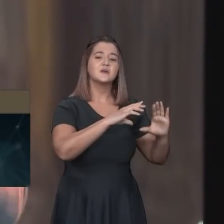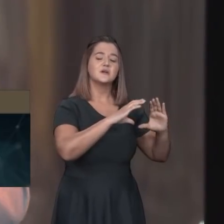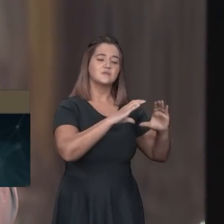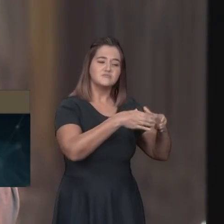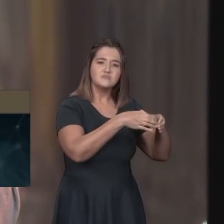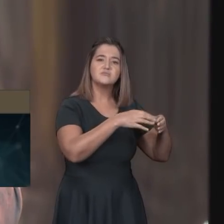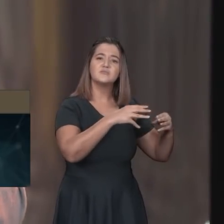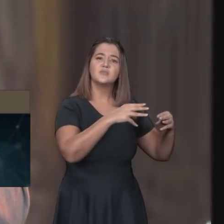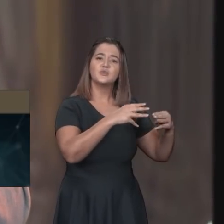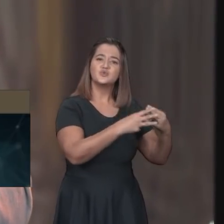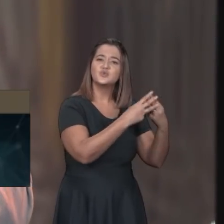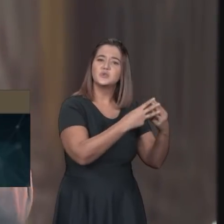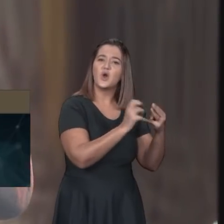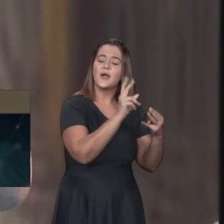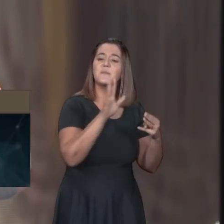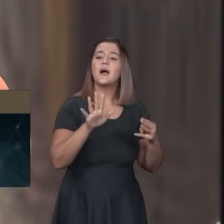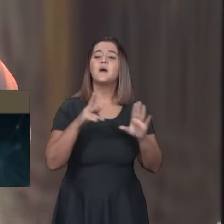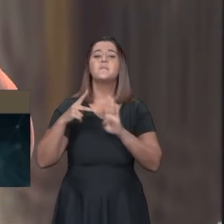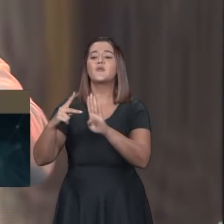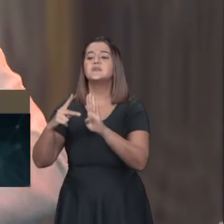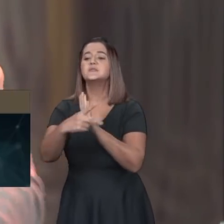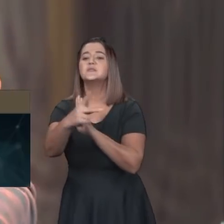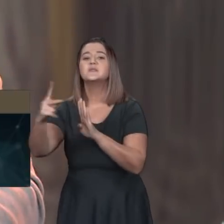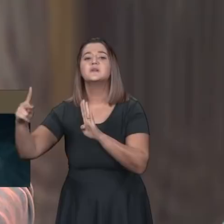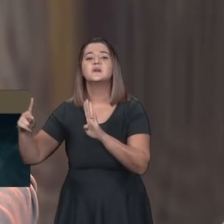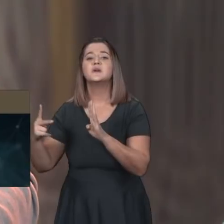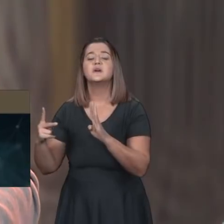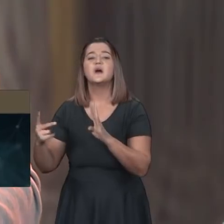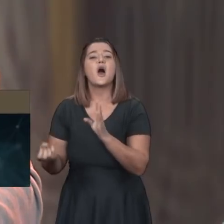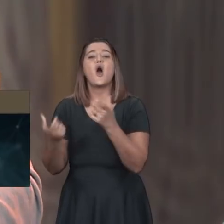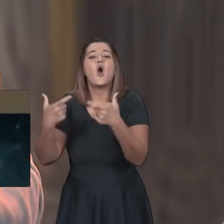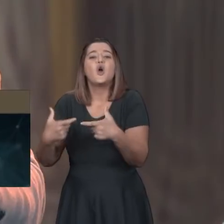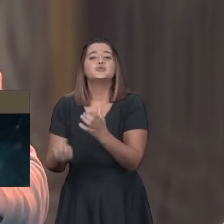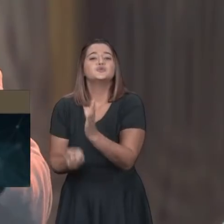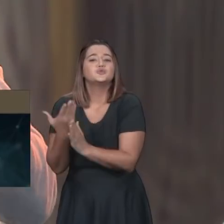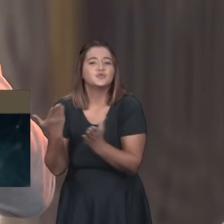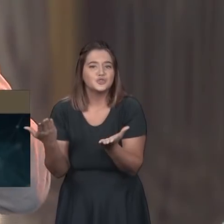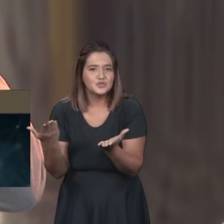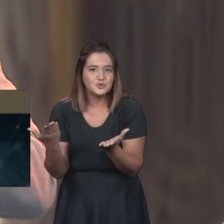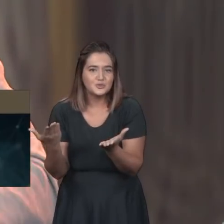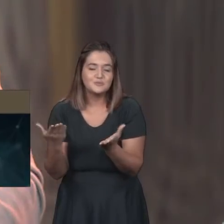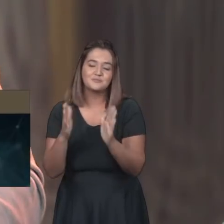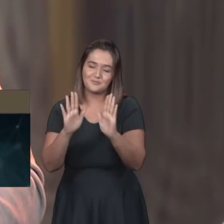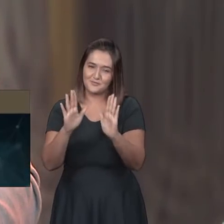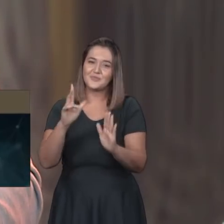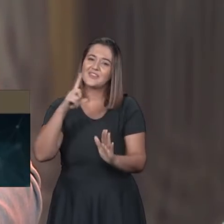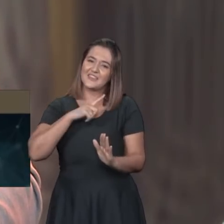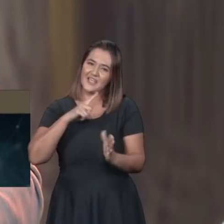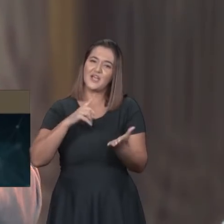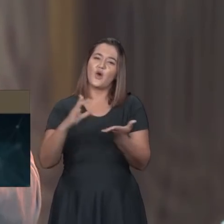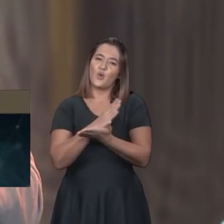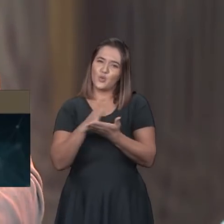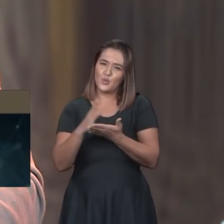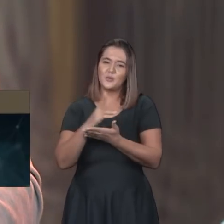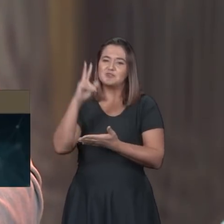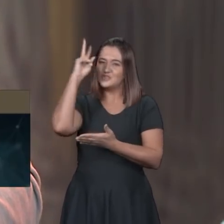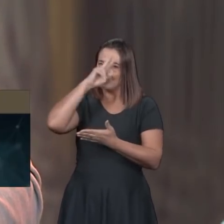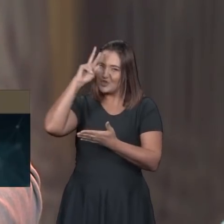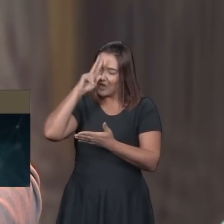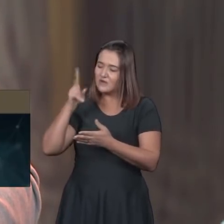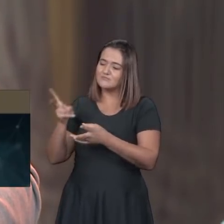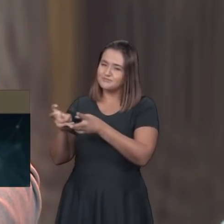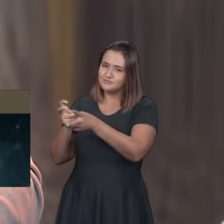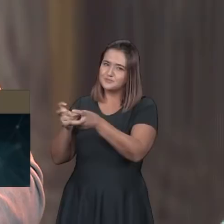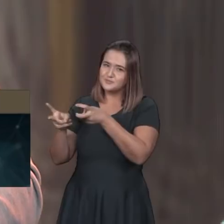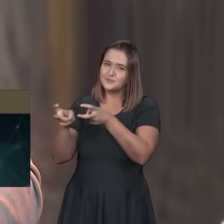como eu falei com você, nós só temos fragmentos de história, mas eu espero que esta noite eu possa apontar alguns caminhos